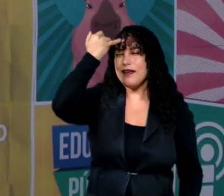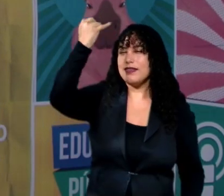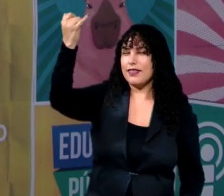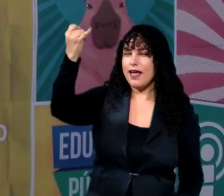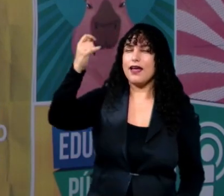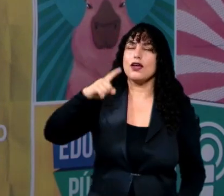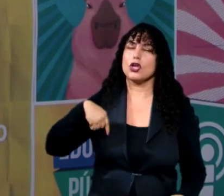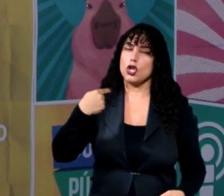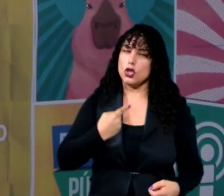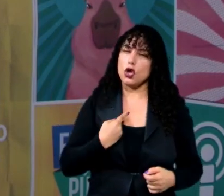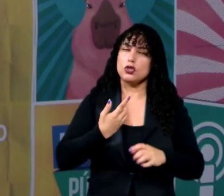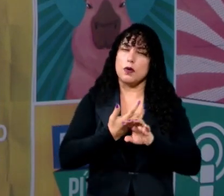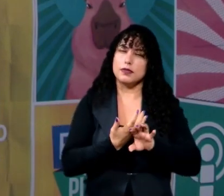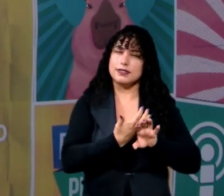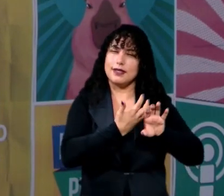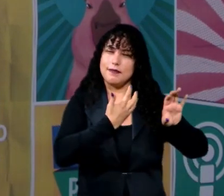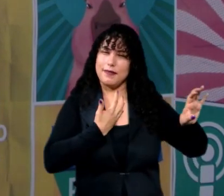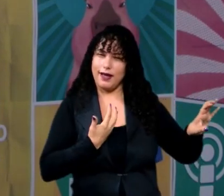somos separados.